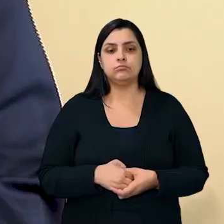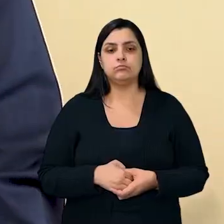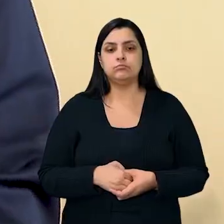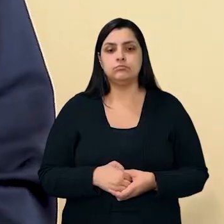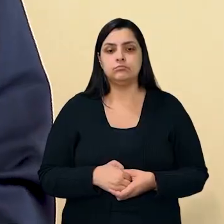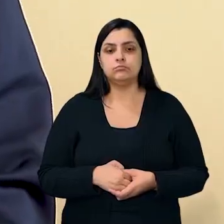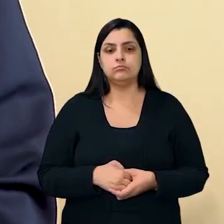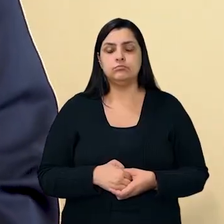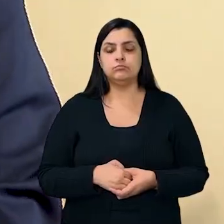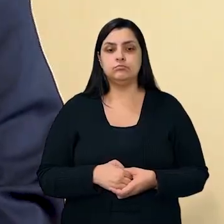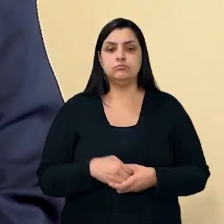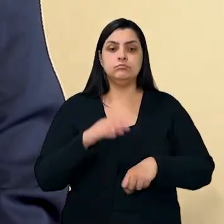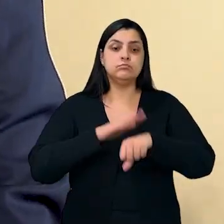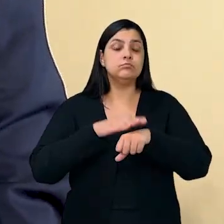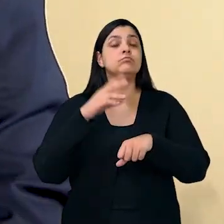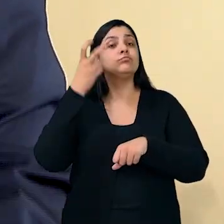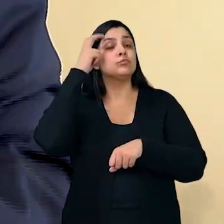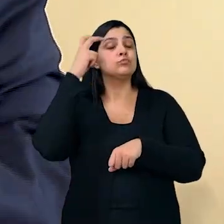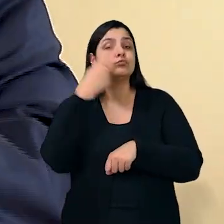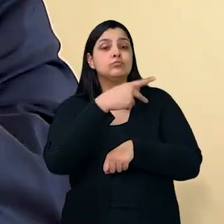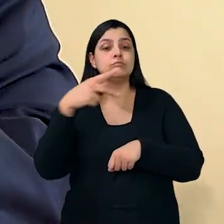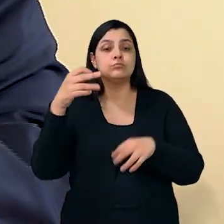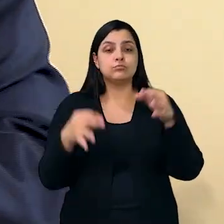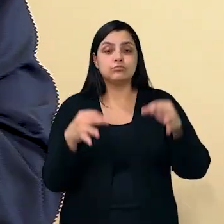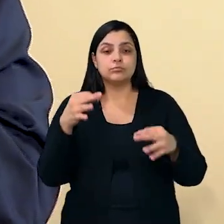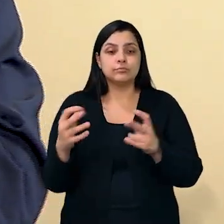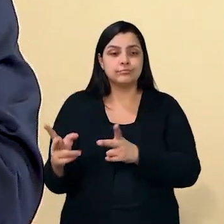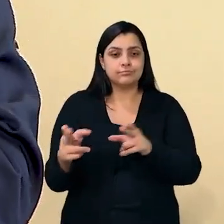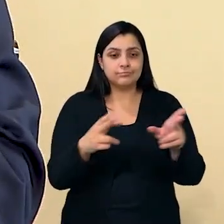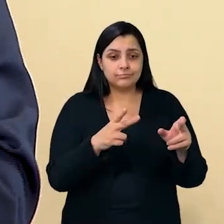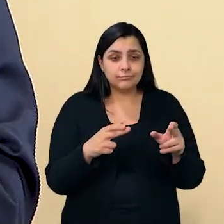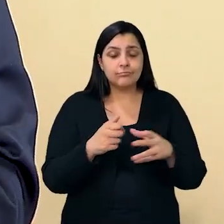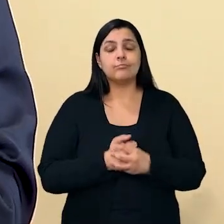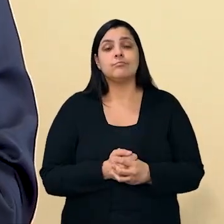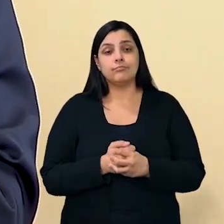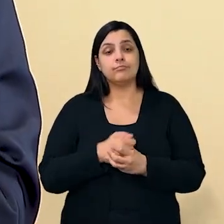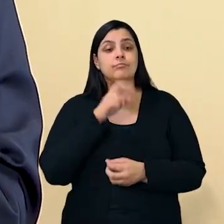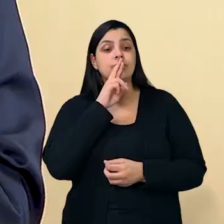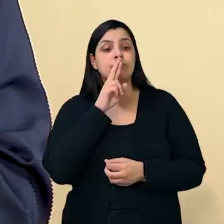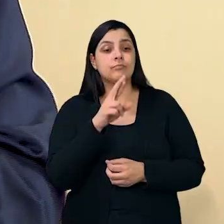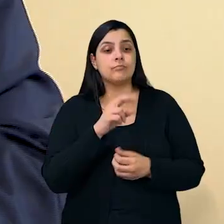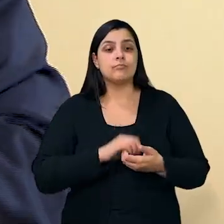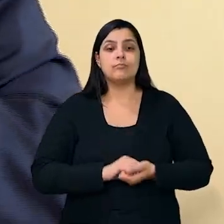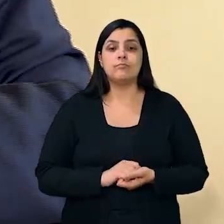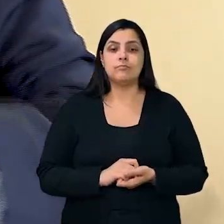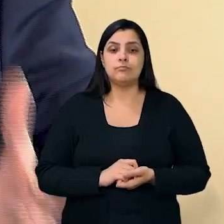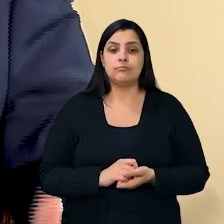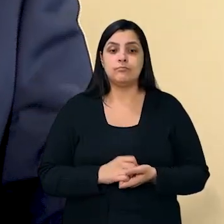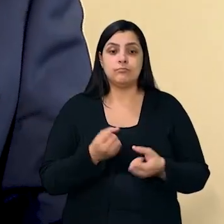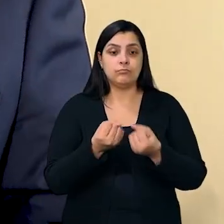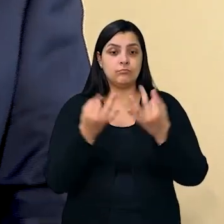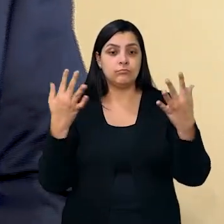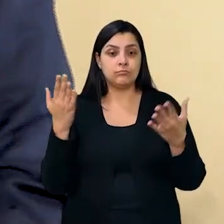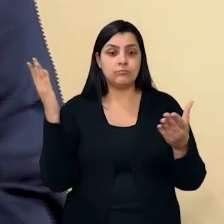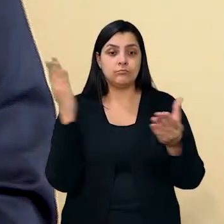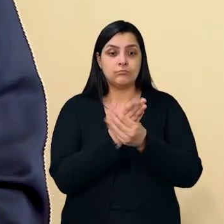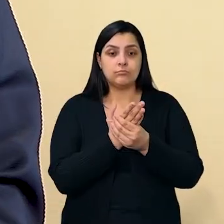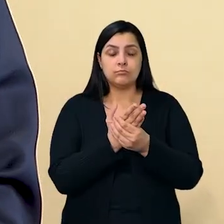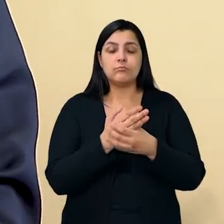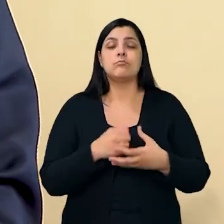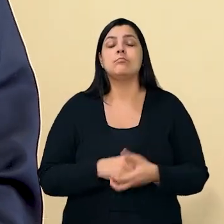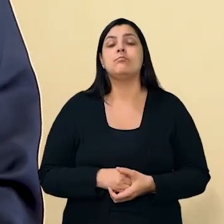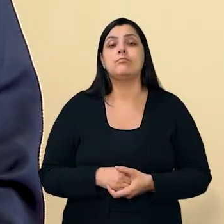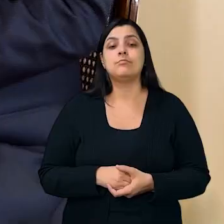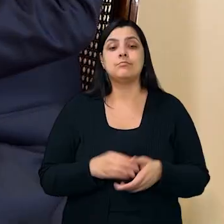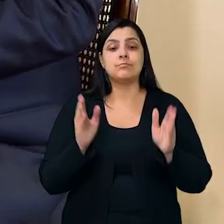essa cultura de precedentes e, naturalmente, os feitos, não é? O número de processos